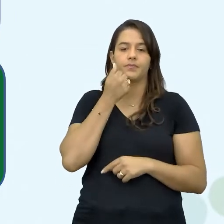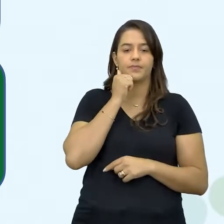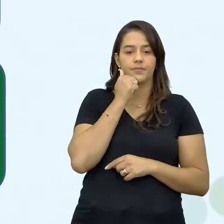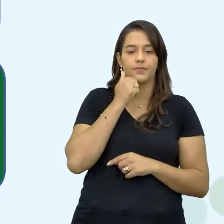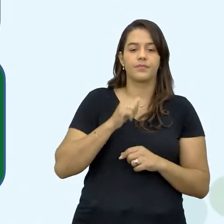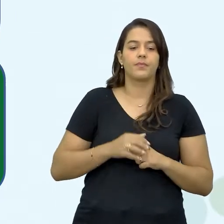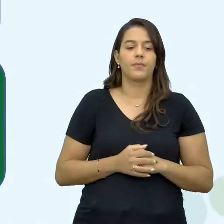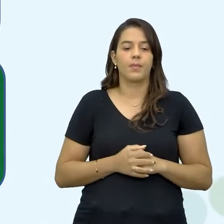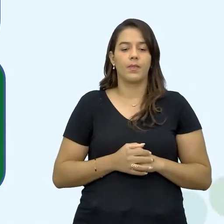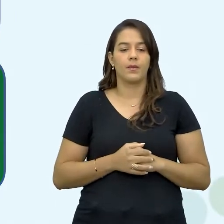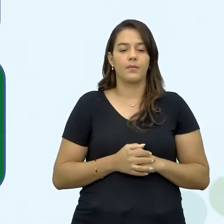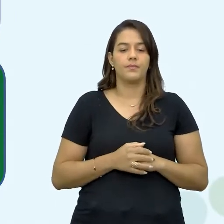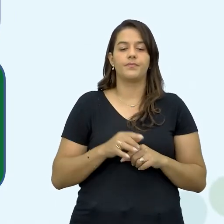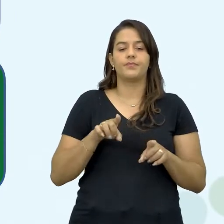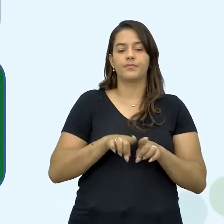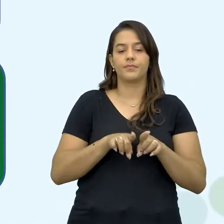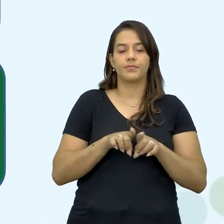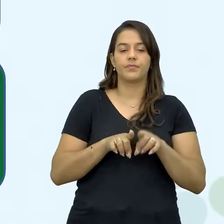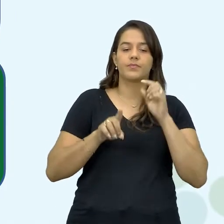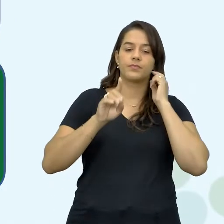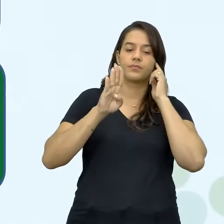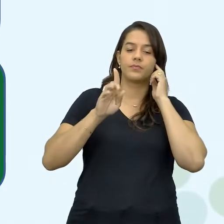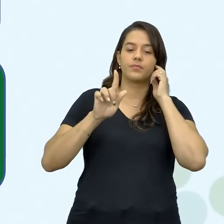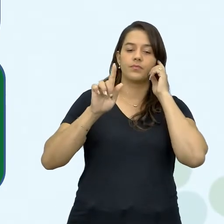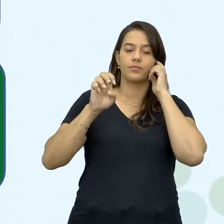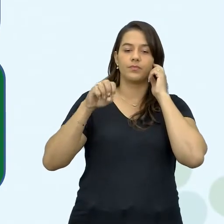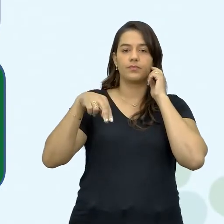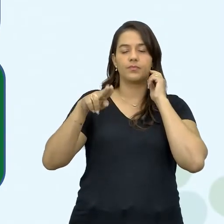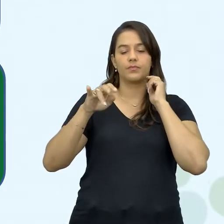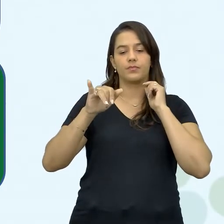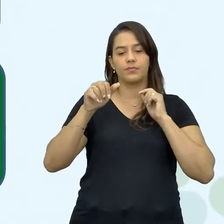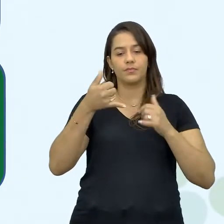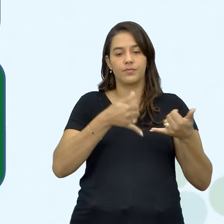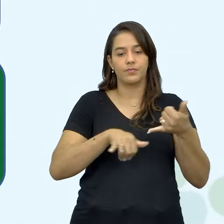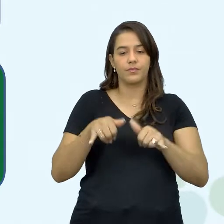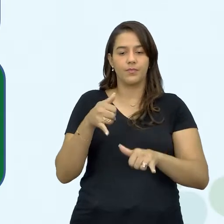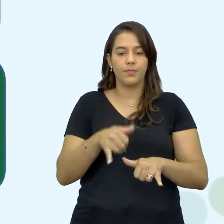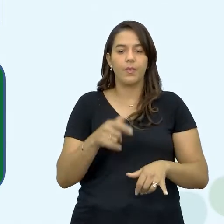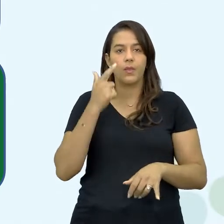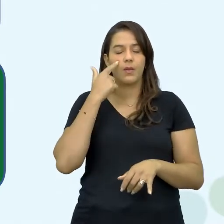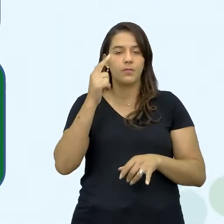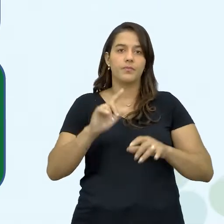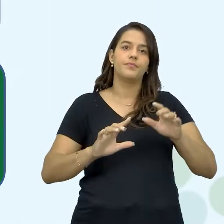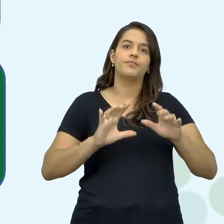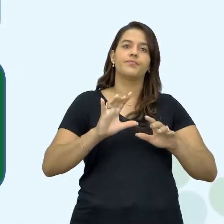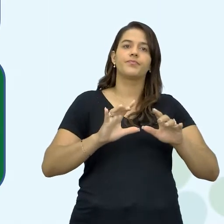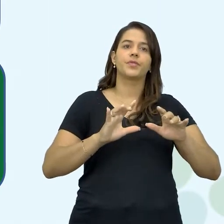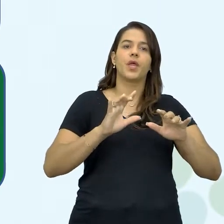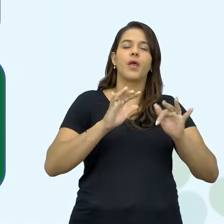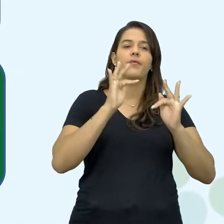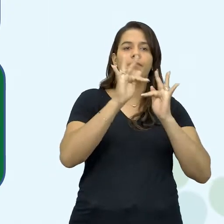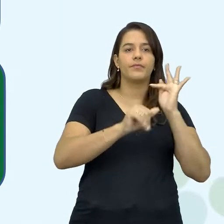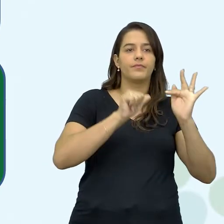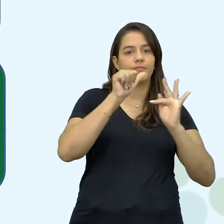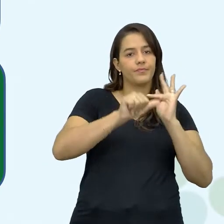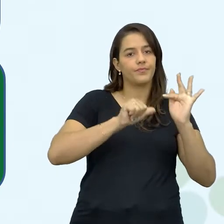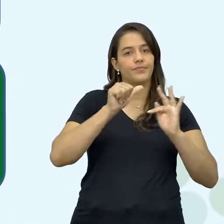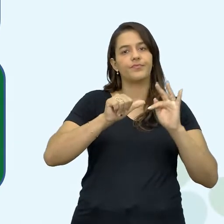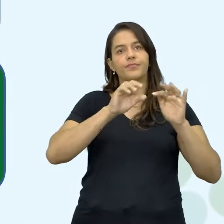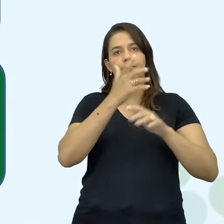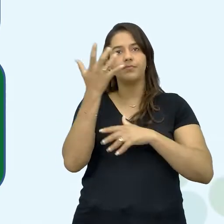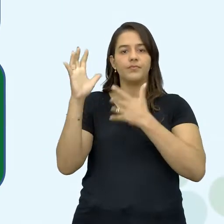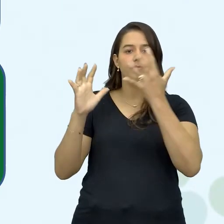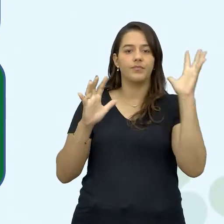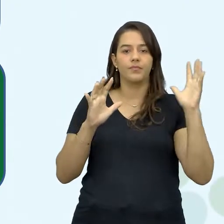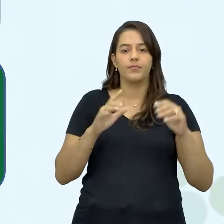ali, analisar os ciclos biogeoquímicos e interpretar os efeitos dos fenômenos naturais e da interferência humana. Isso aqui, eu gosto